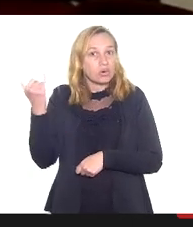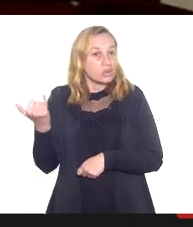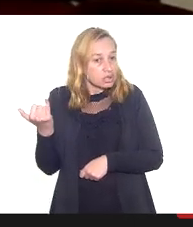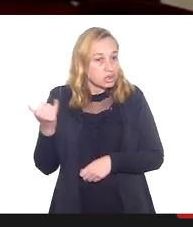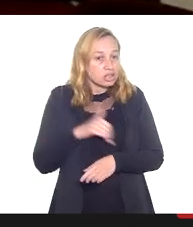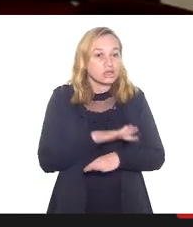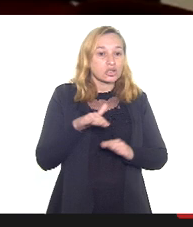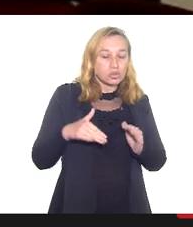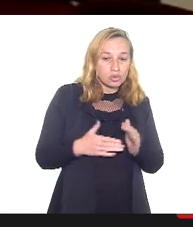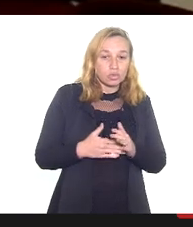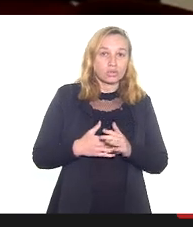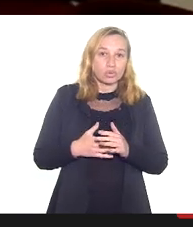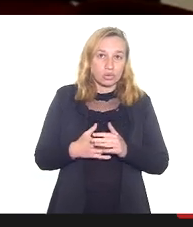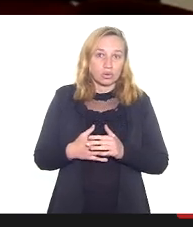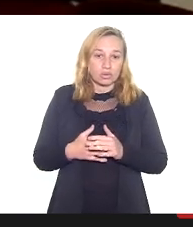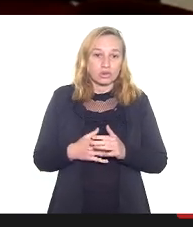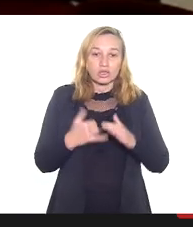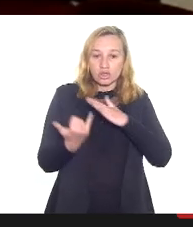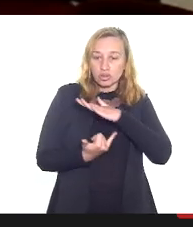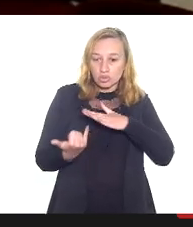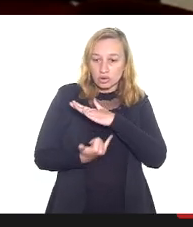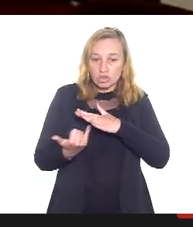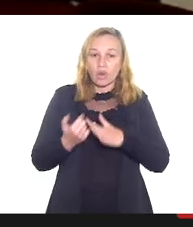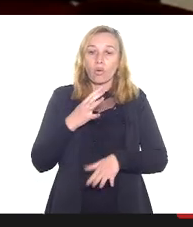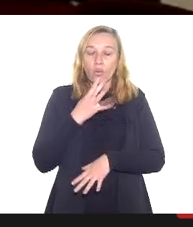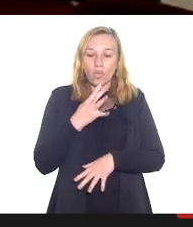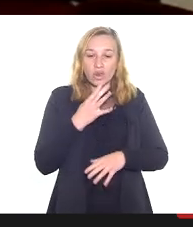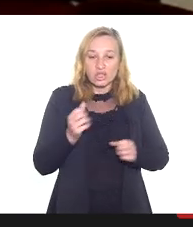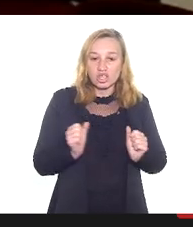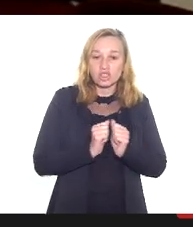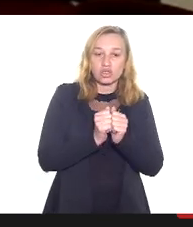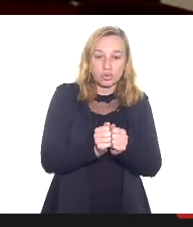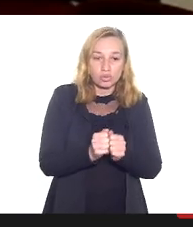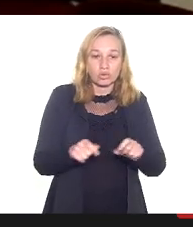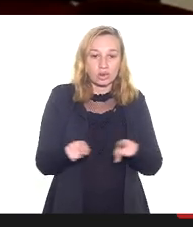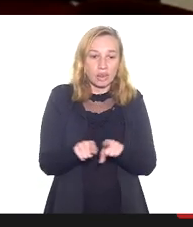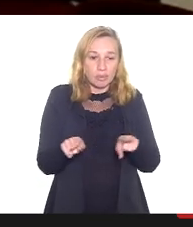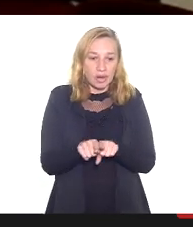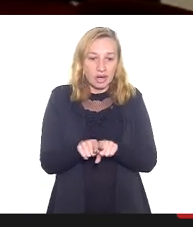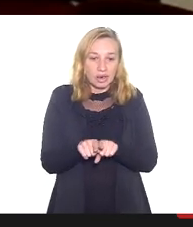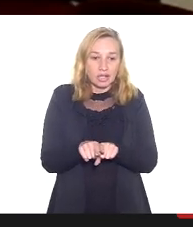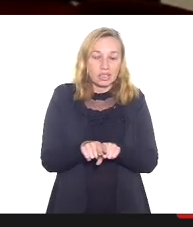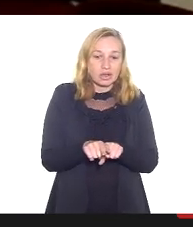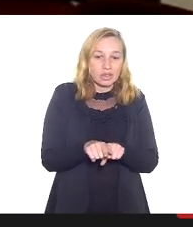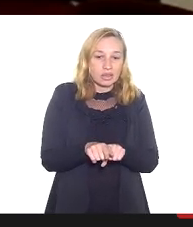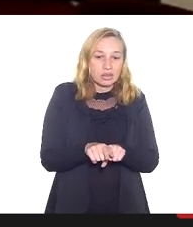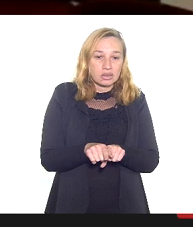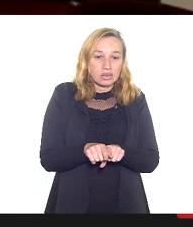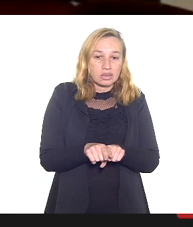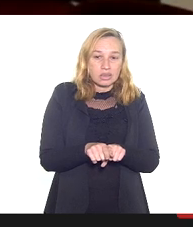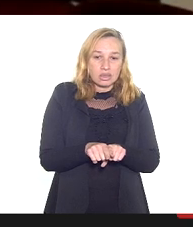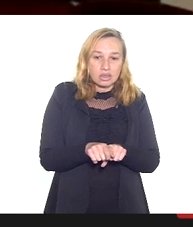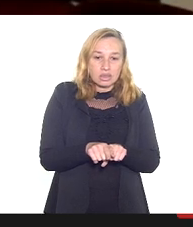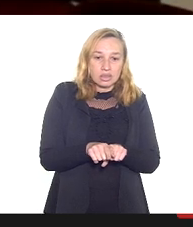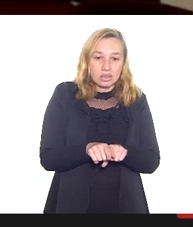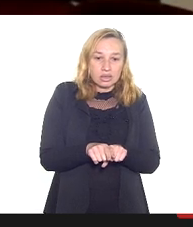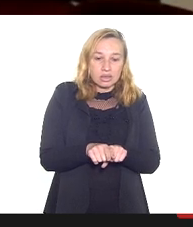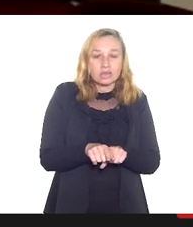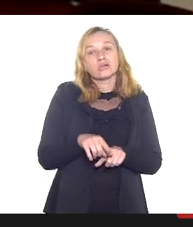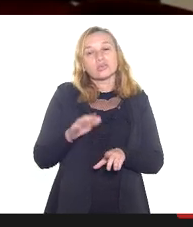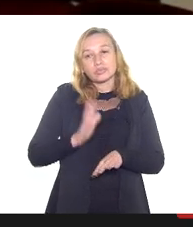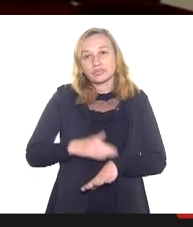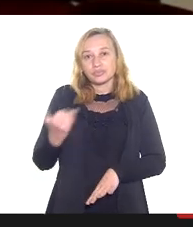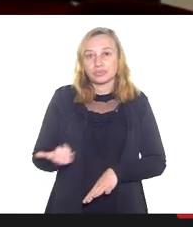as entidades e instituições conheçam e participem também da proposição do documento. E mais